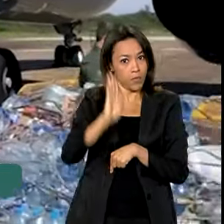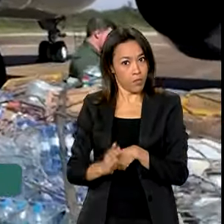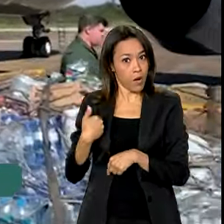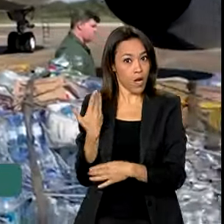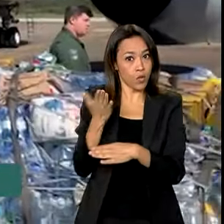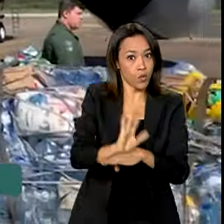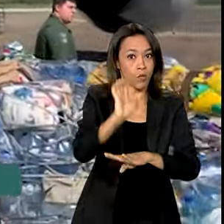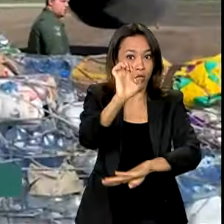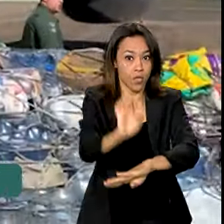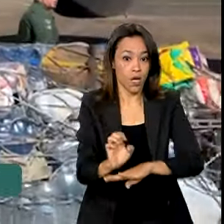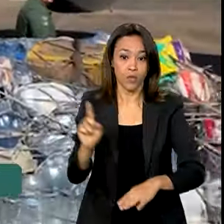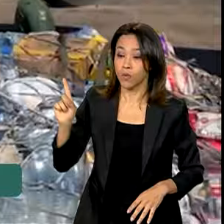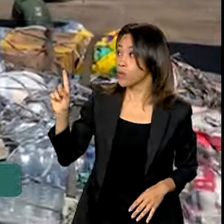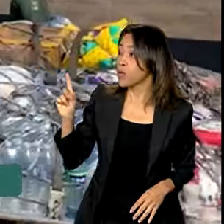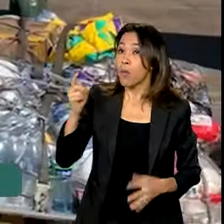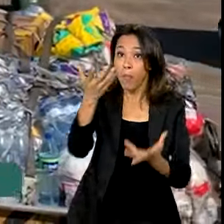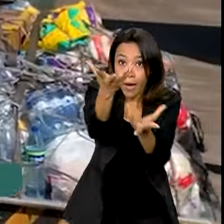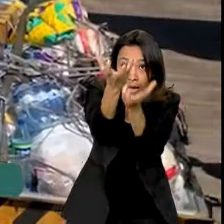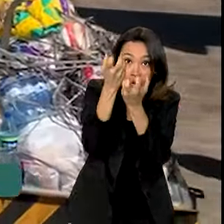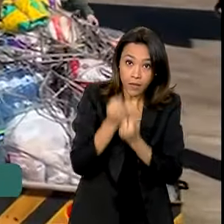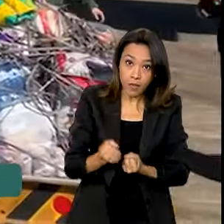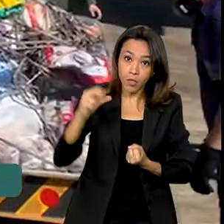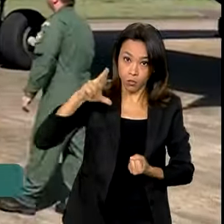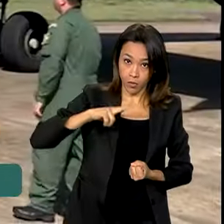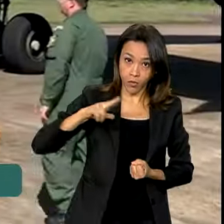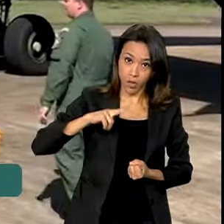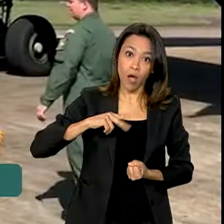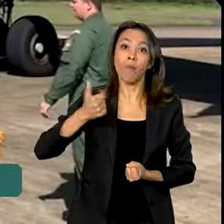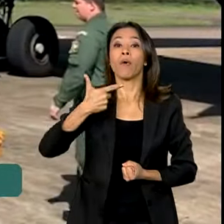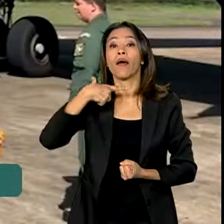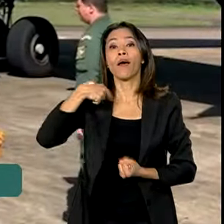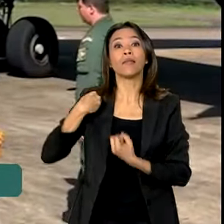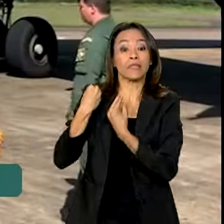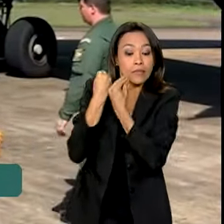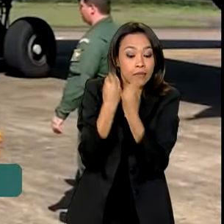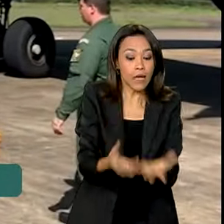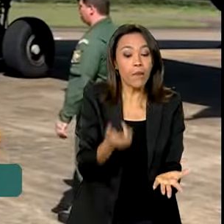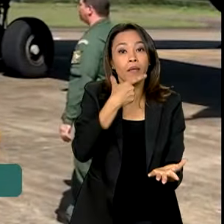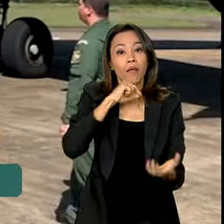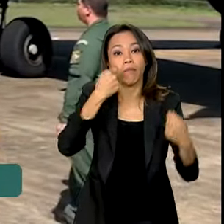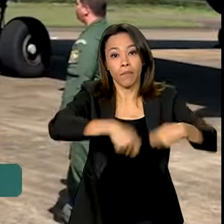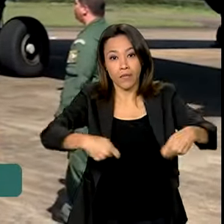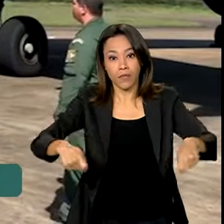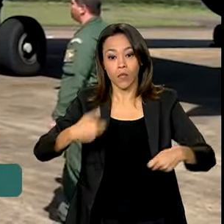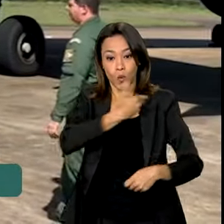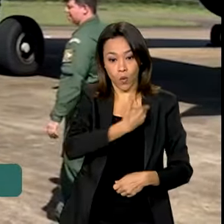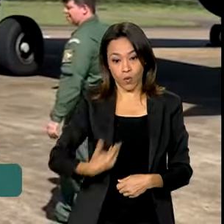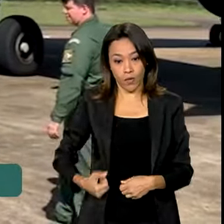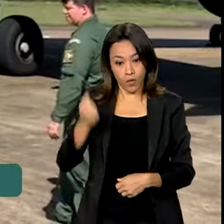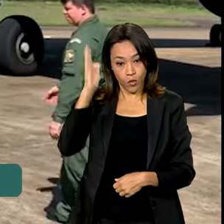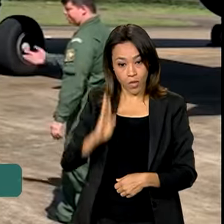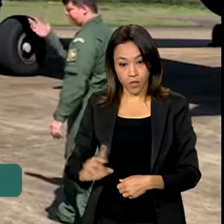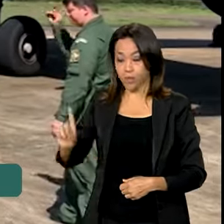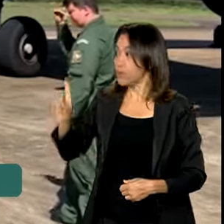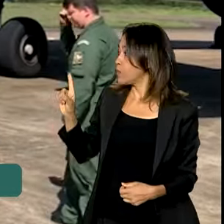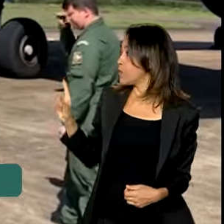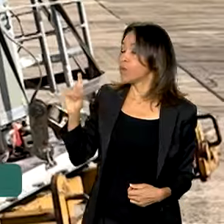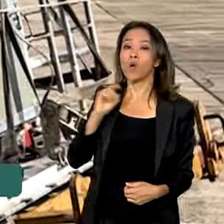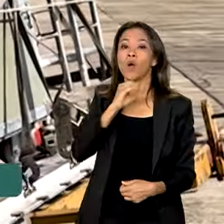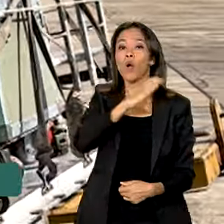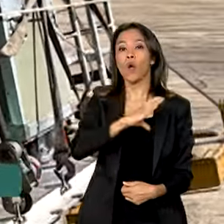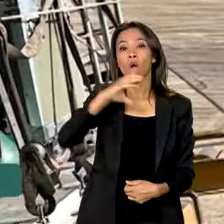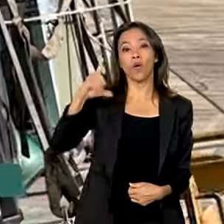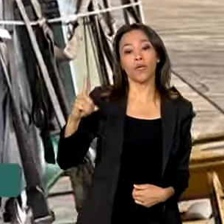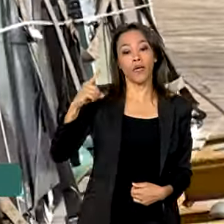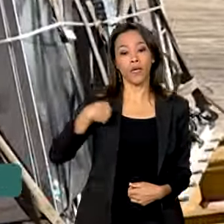produtos arrecadados em Portugal possam chegar nas mãos de quem mais precisa, o governo do Brasil coordena uma força-tarefa